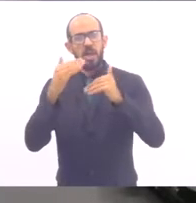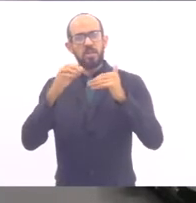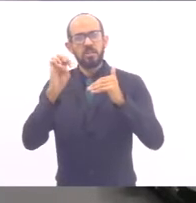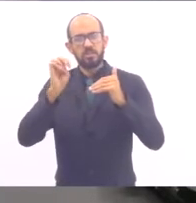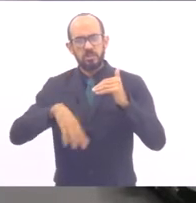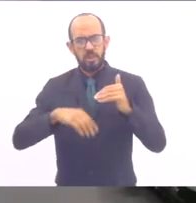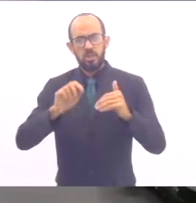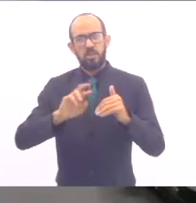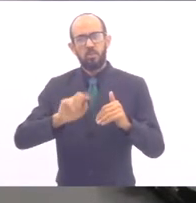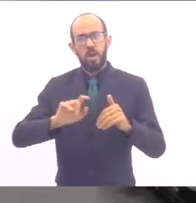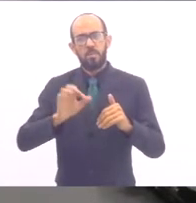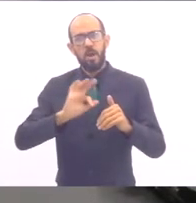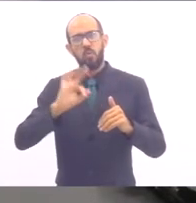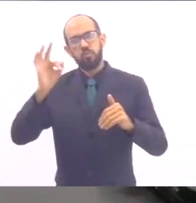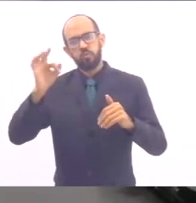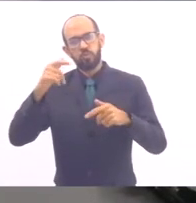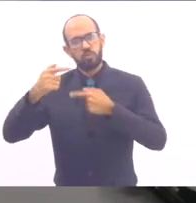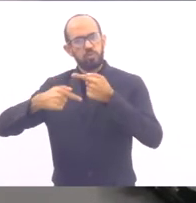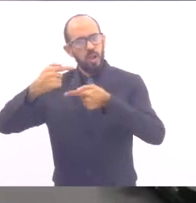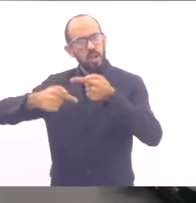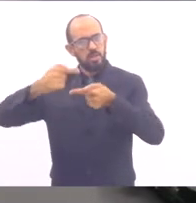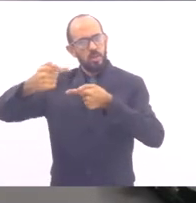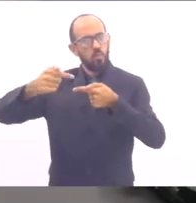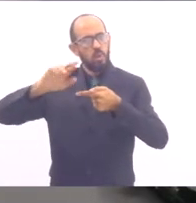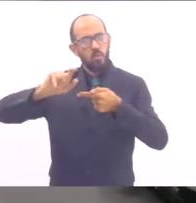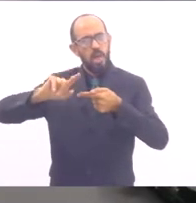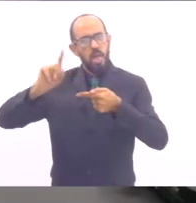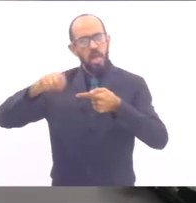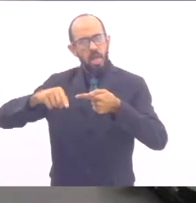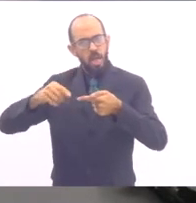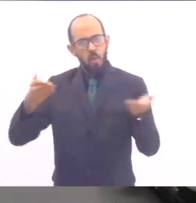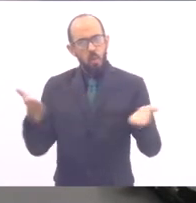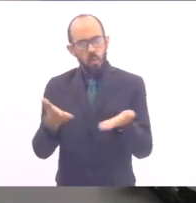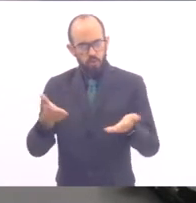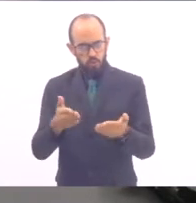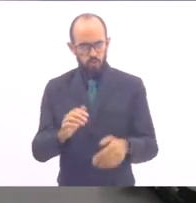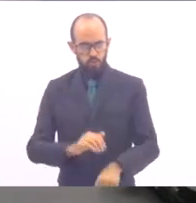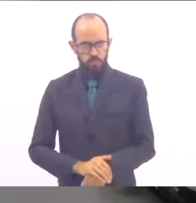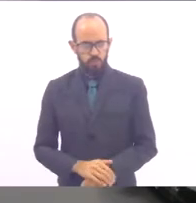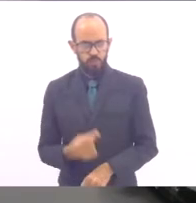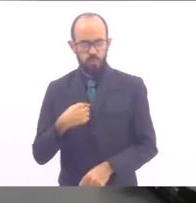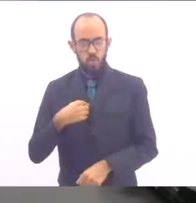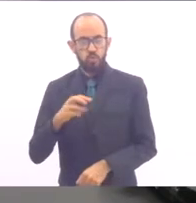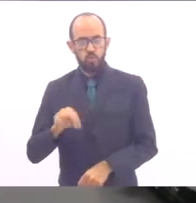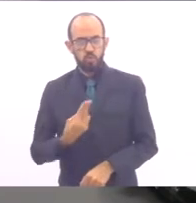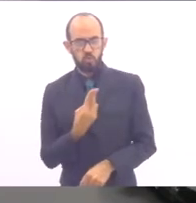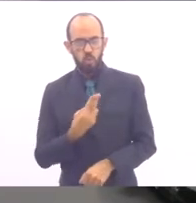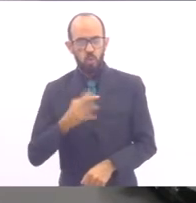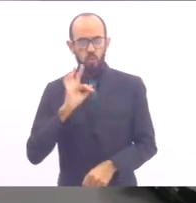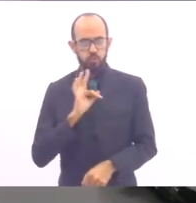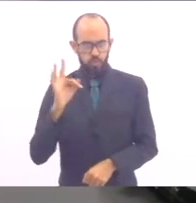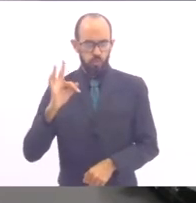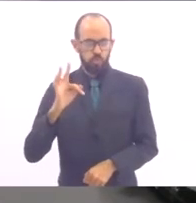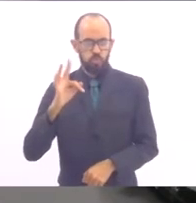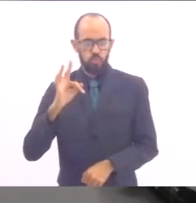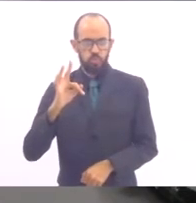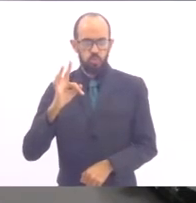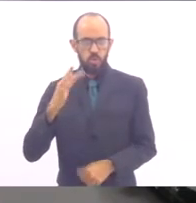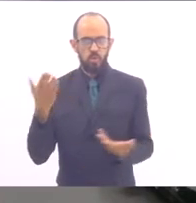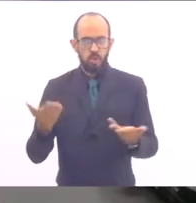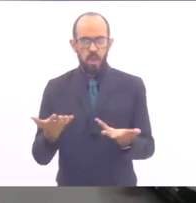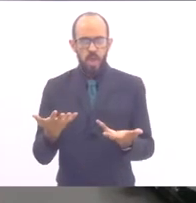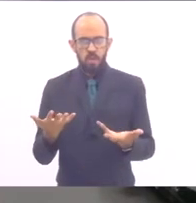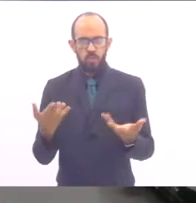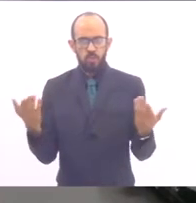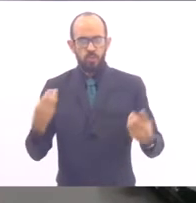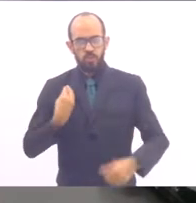as futuras gerações, como Santiago falou, é hoje. Né? Eu sou a futura geração, eu estou aqui, eu quero viver hoje.